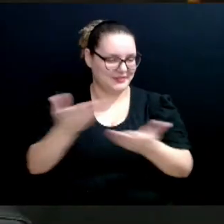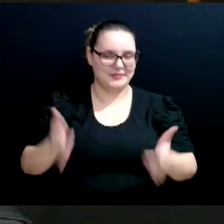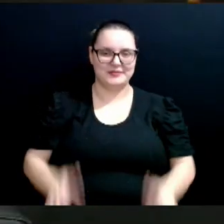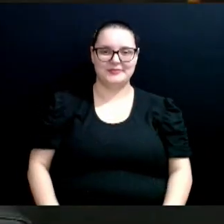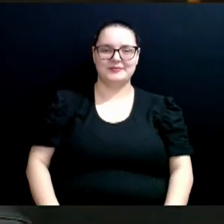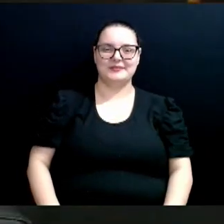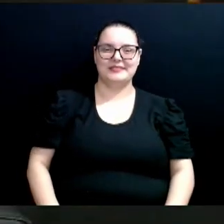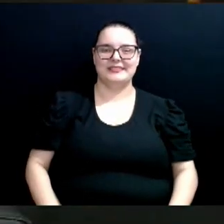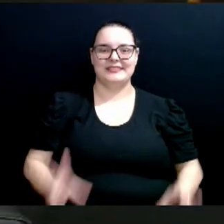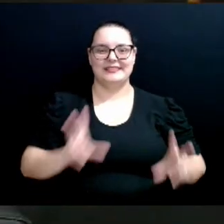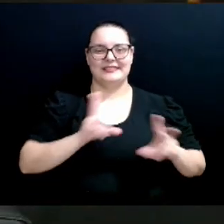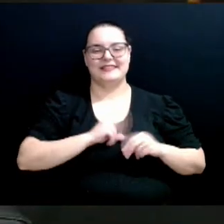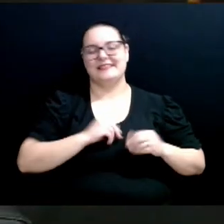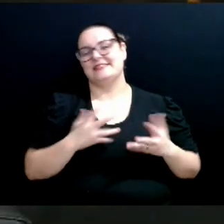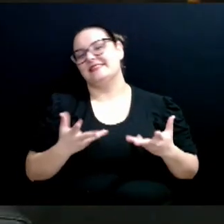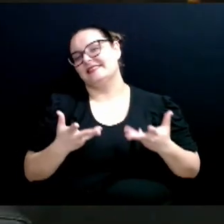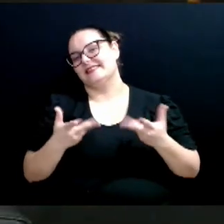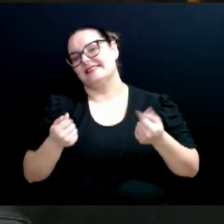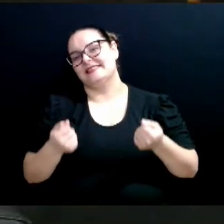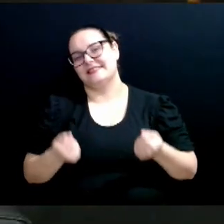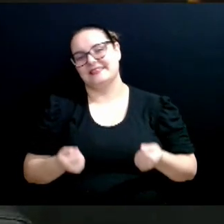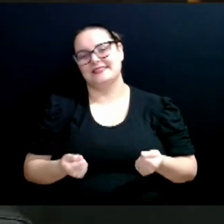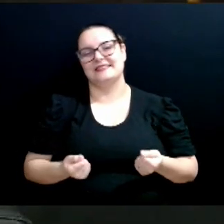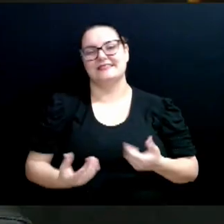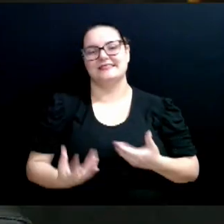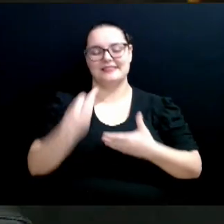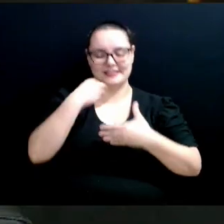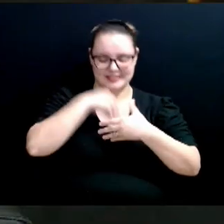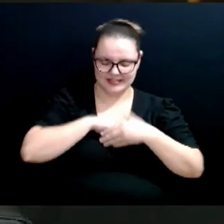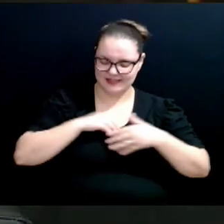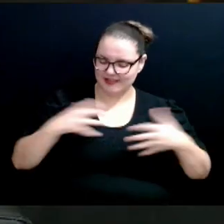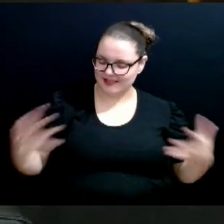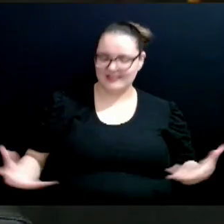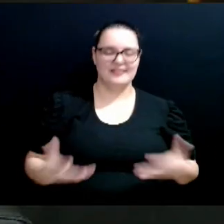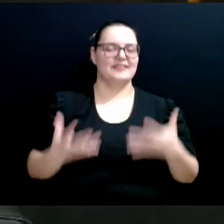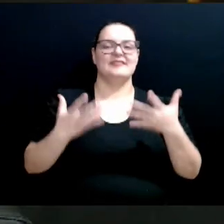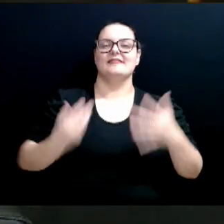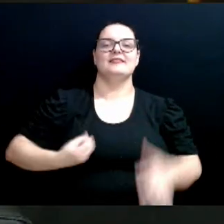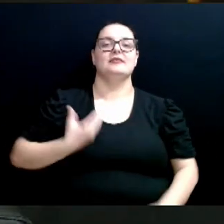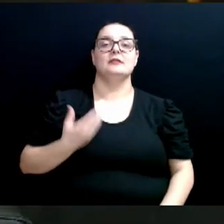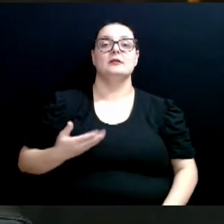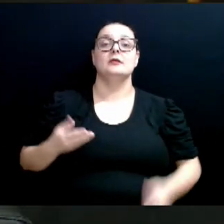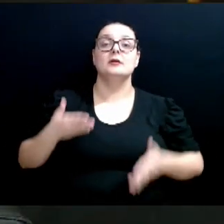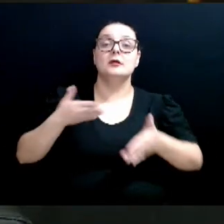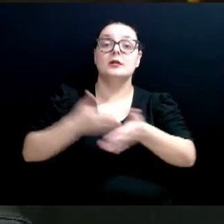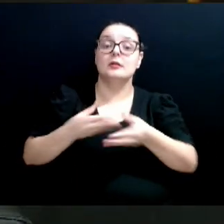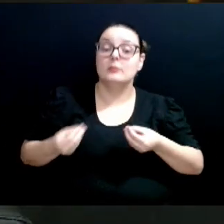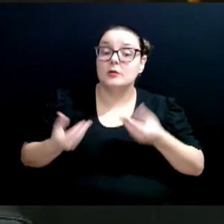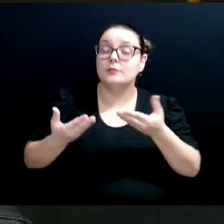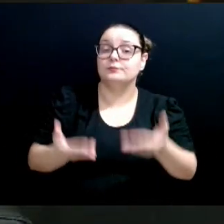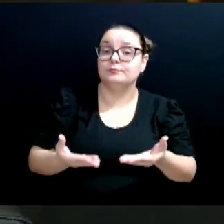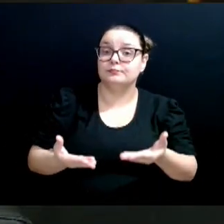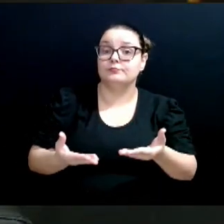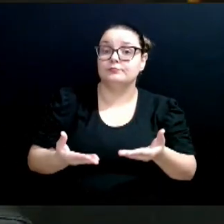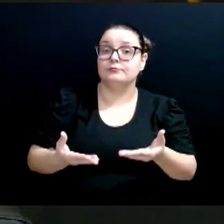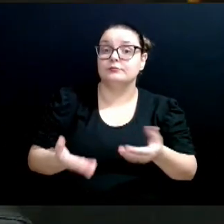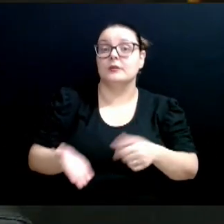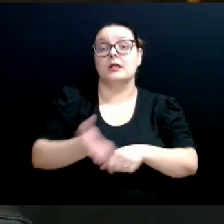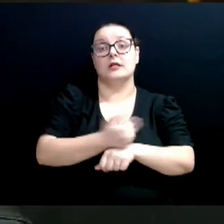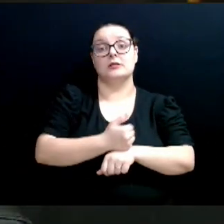que coisa, viu, carrega isso aí. Vai para a vida. Impor limites é, antes de tudo, um gesto de